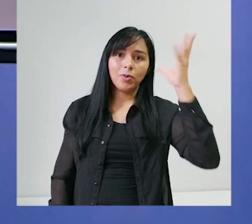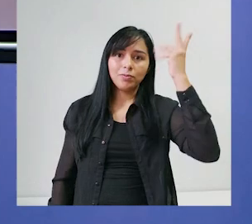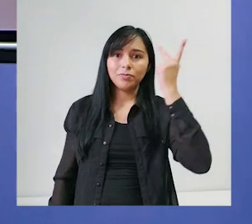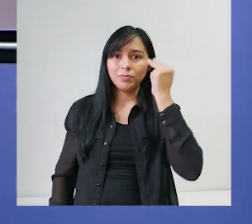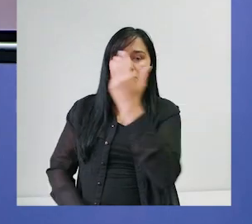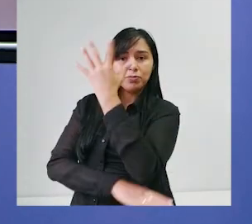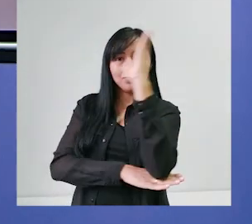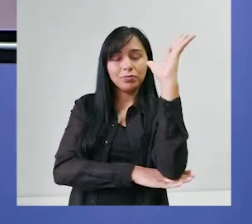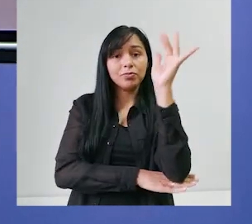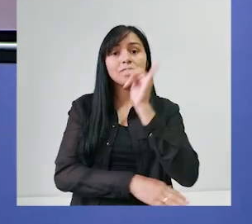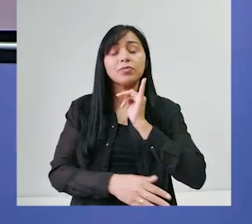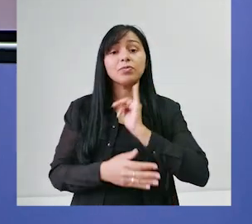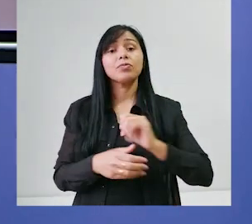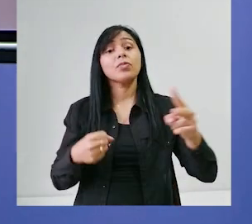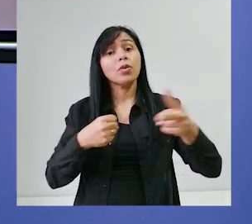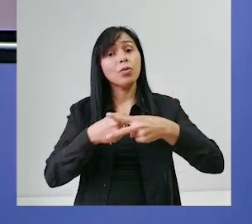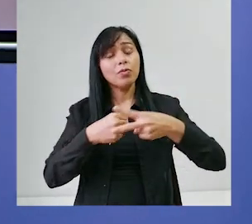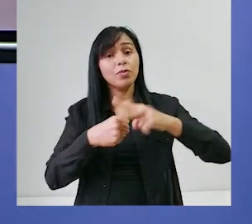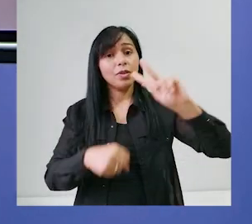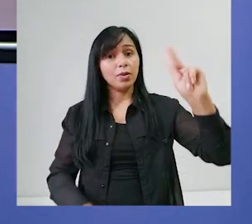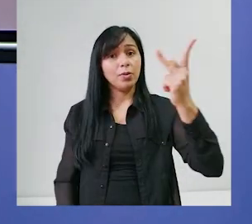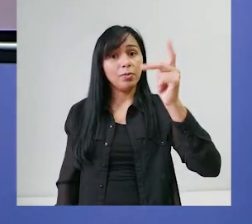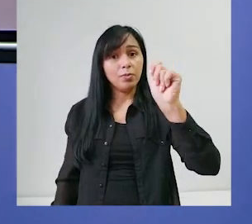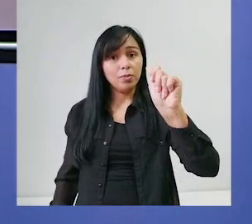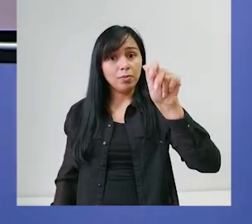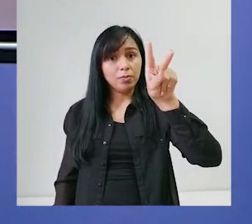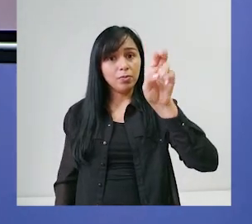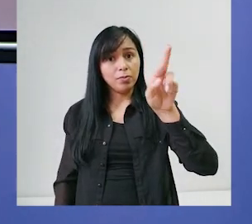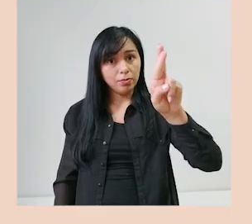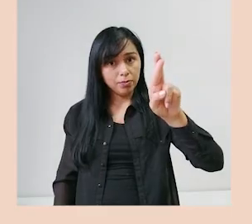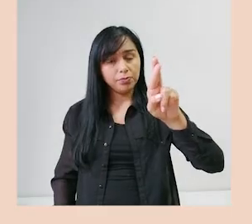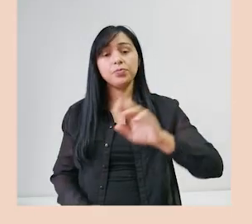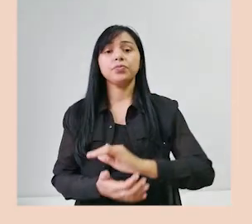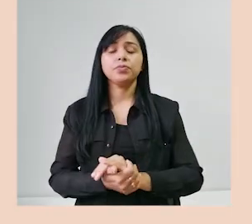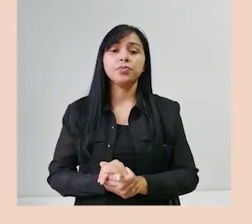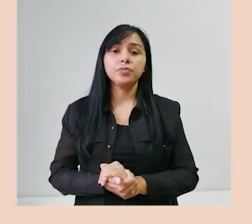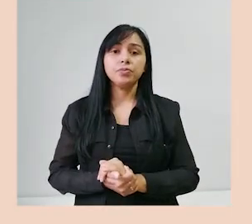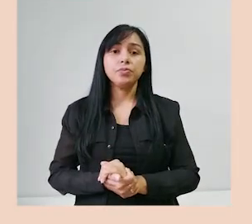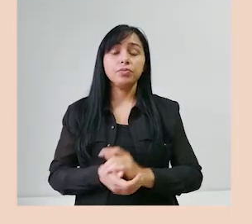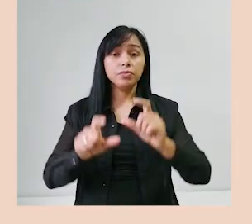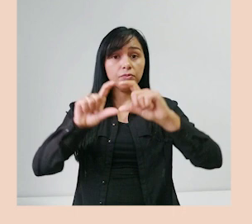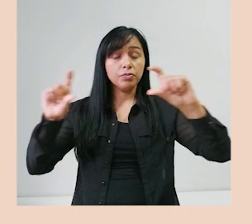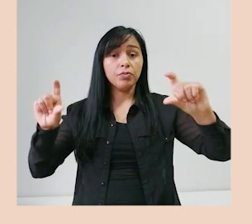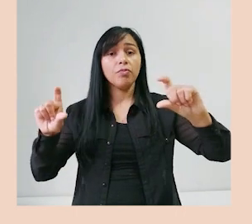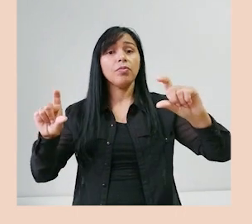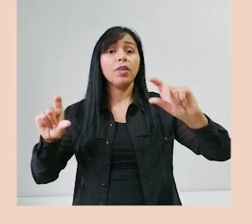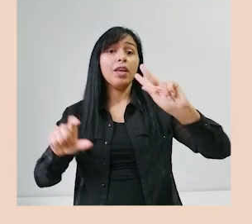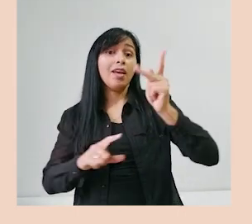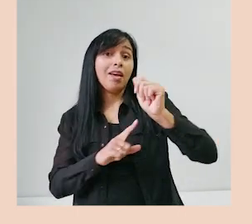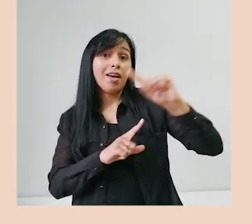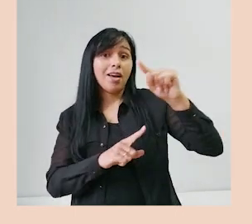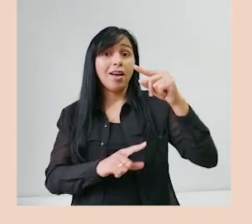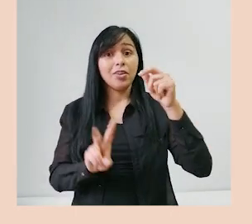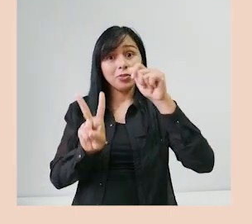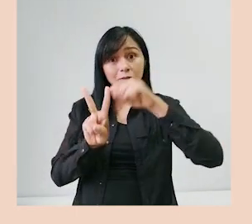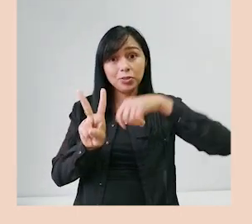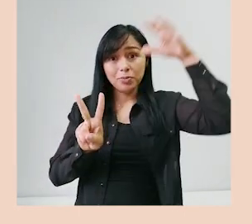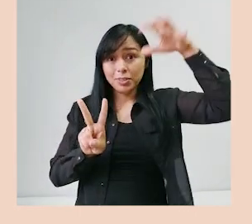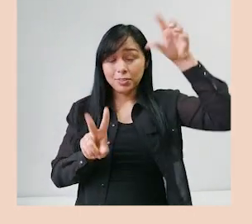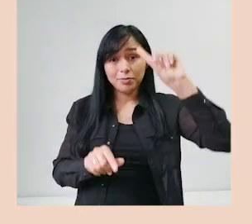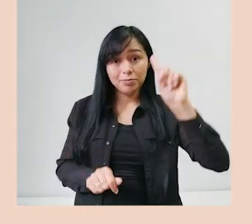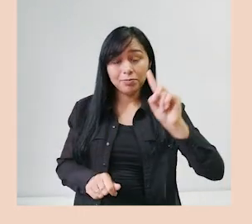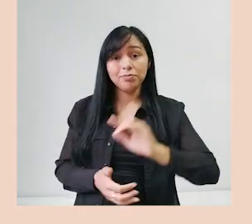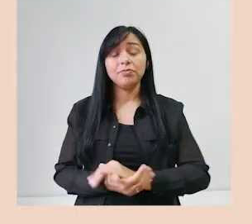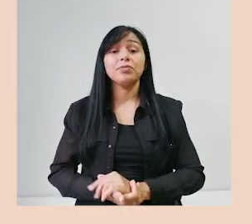exemplos com o verbo haver nestes casos aqui há dois meses que não chove há muito tempo não fazia